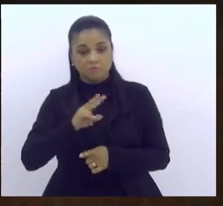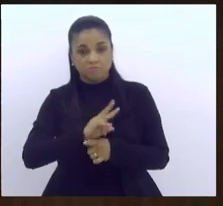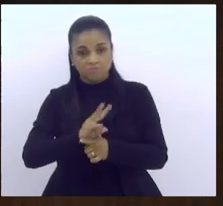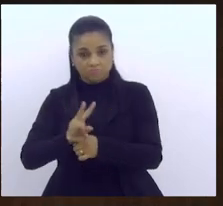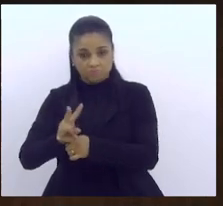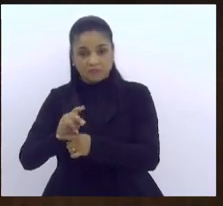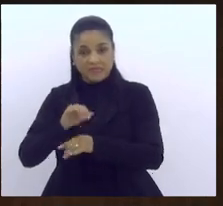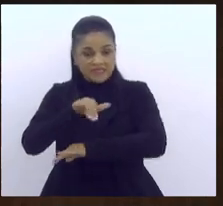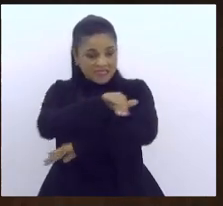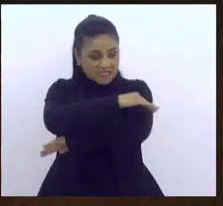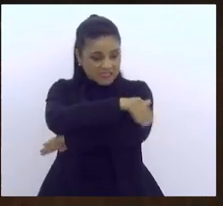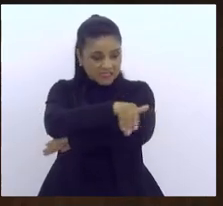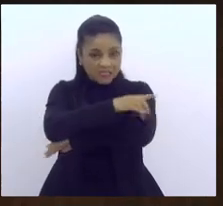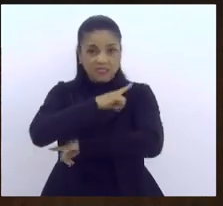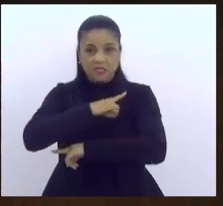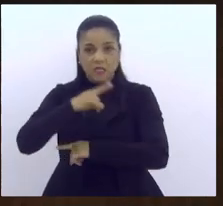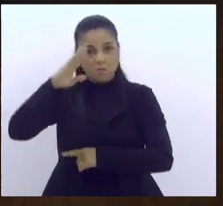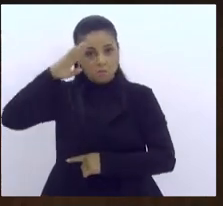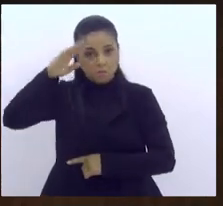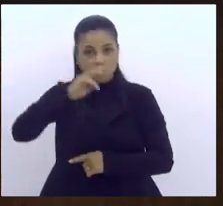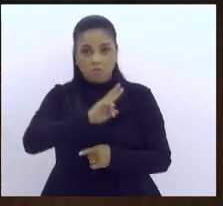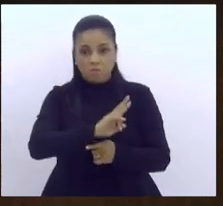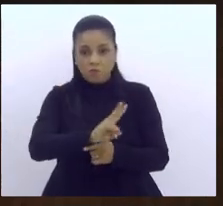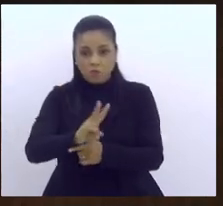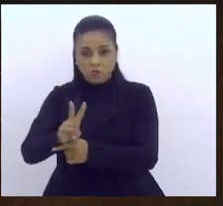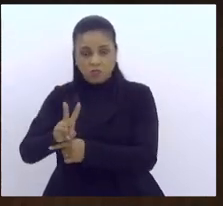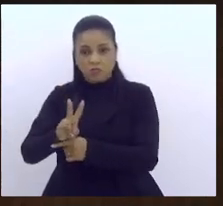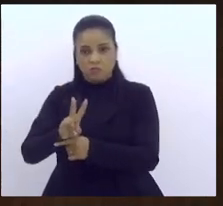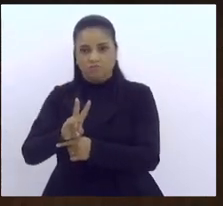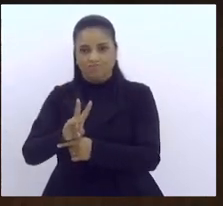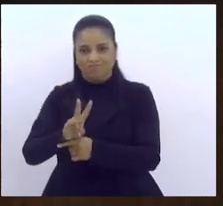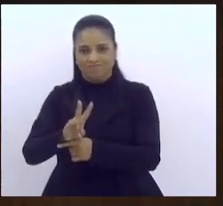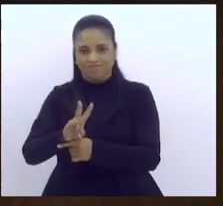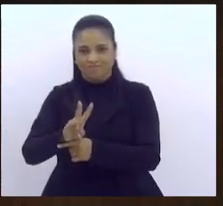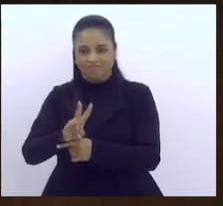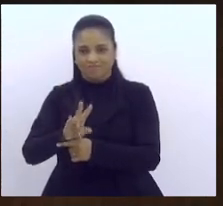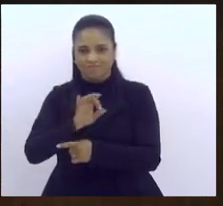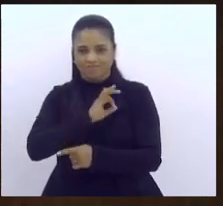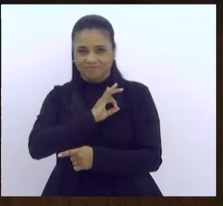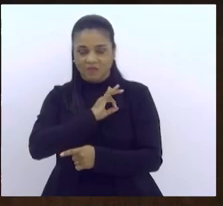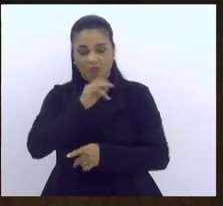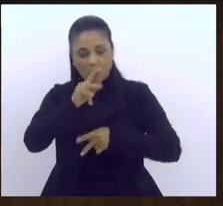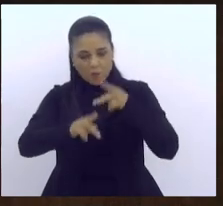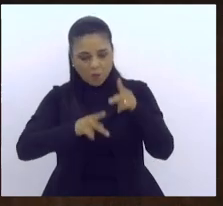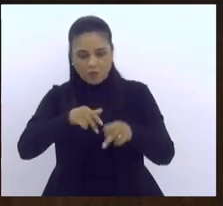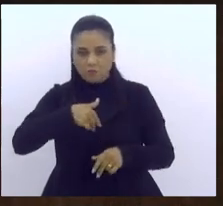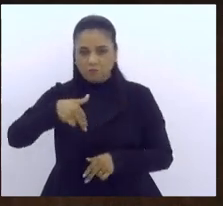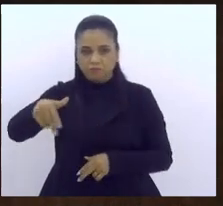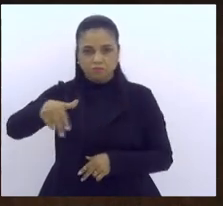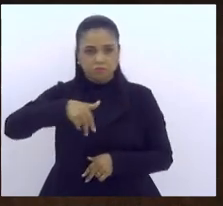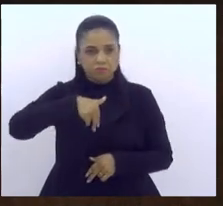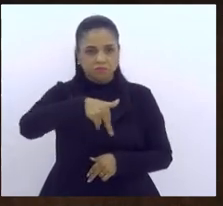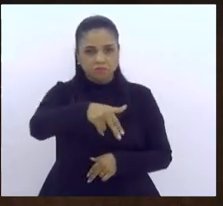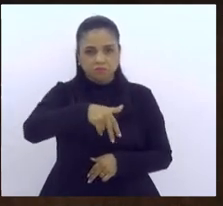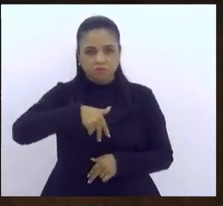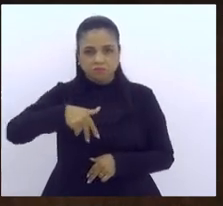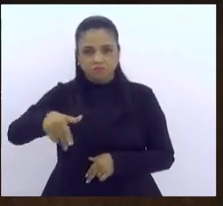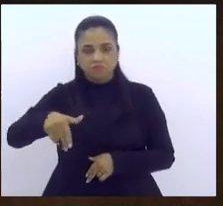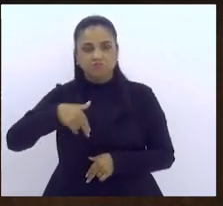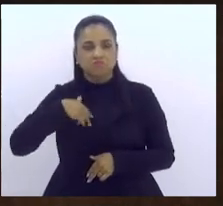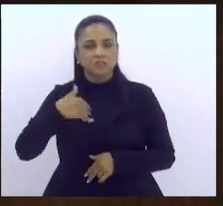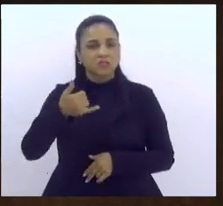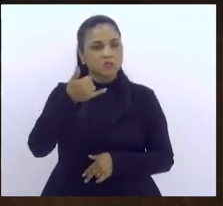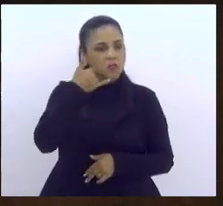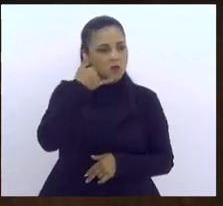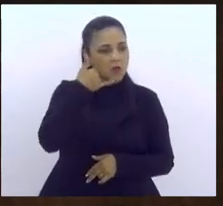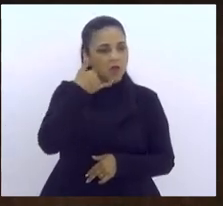da cidade de Buenos Aires existe polícia ostensiva, o que permite que a população possa circular livremente, falando no